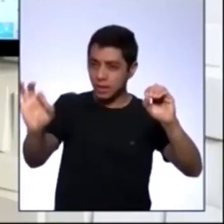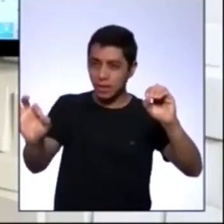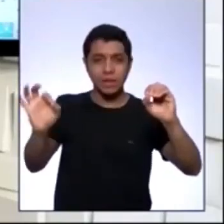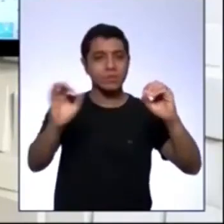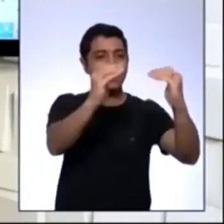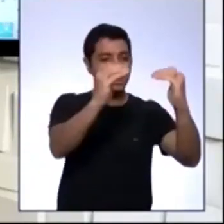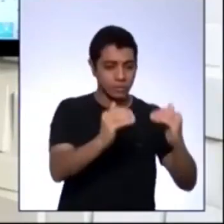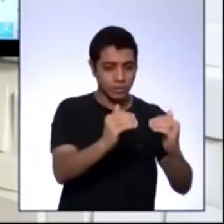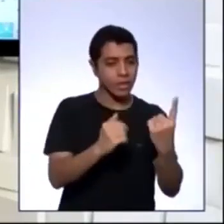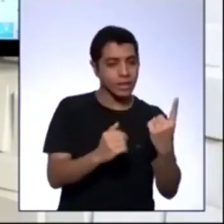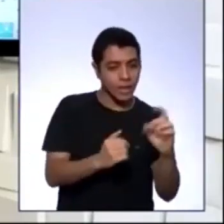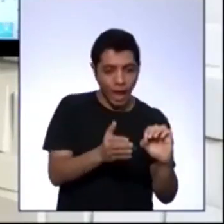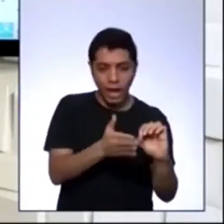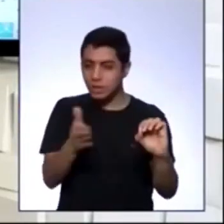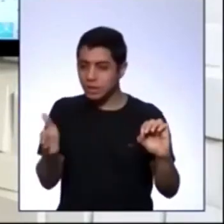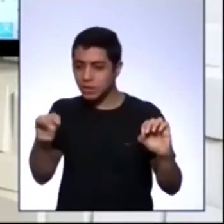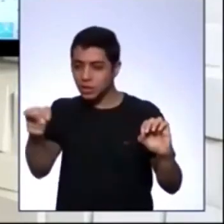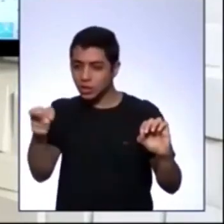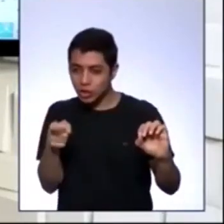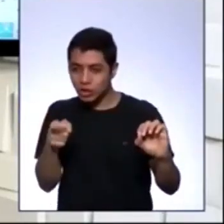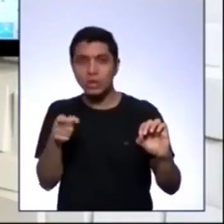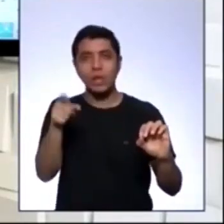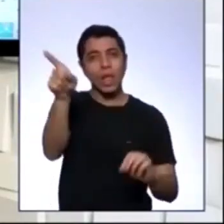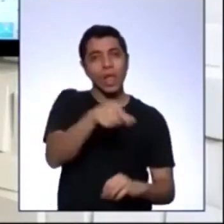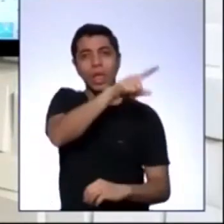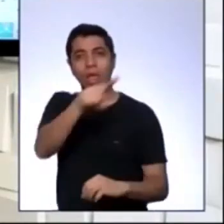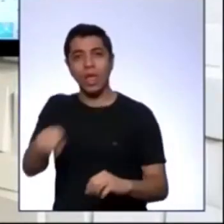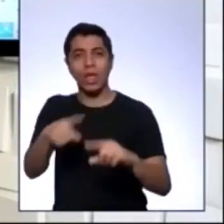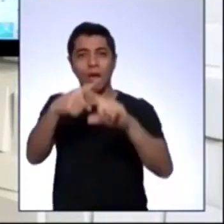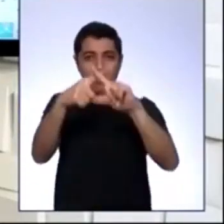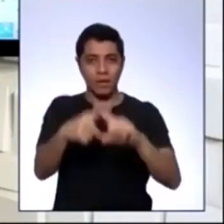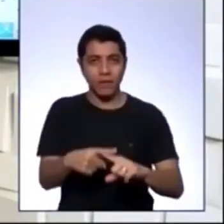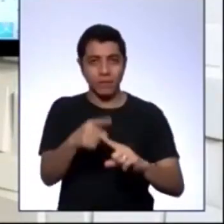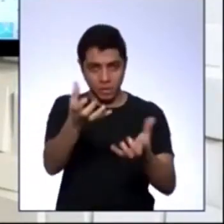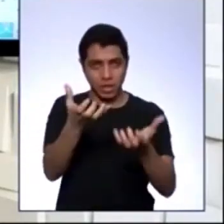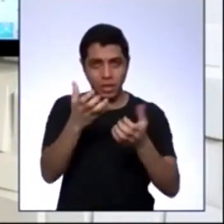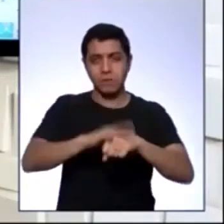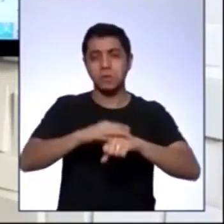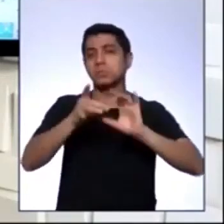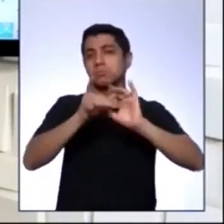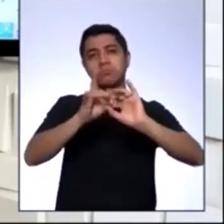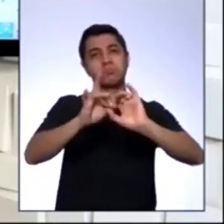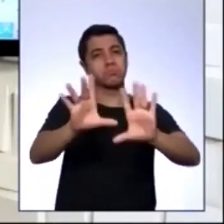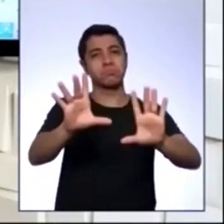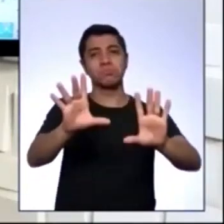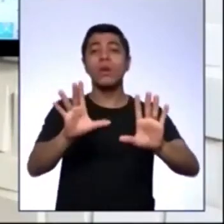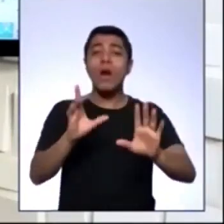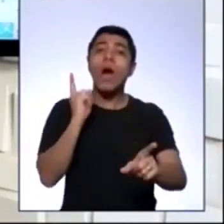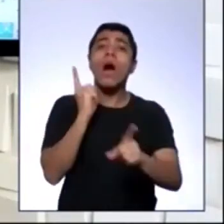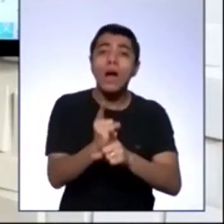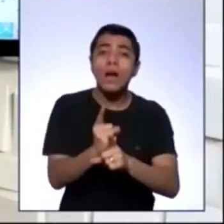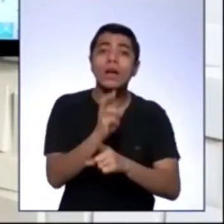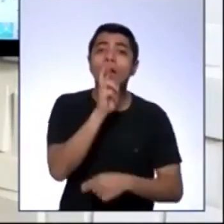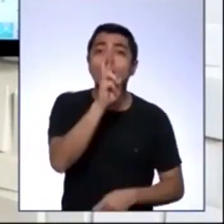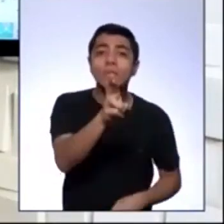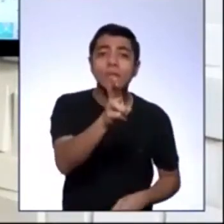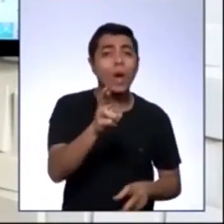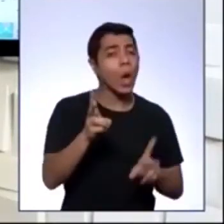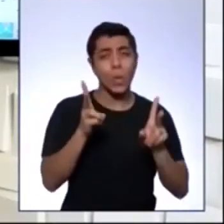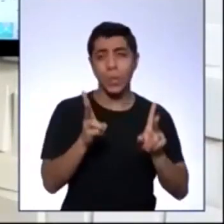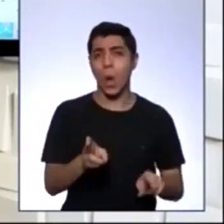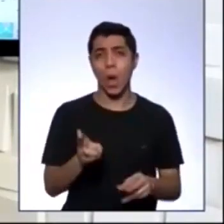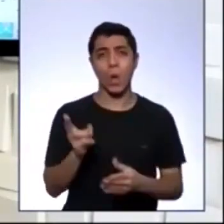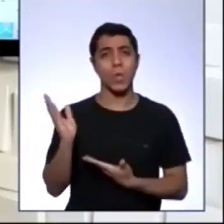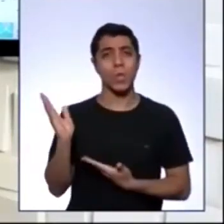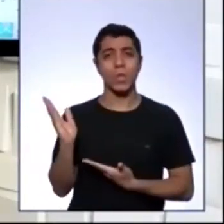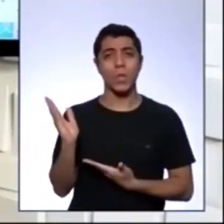meninos etapa x o tipo de quem Cruz aonde você vai chegar você vai chegar aqui pode